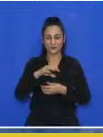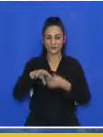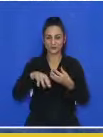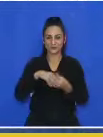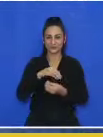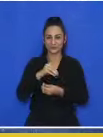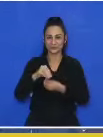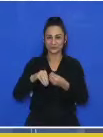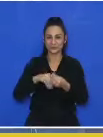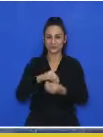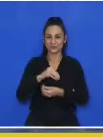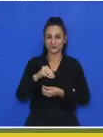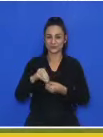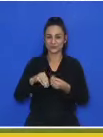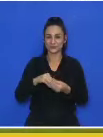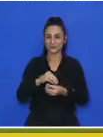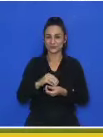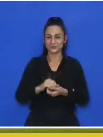Globo carregado.